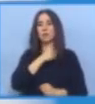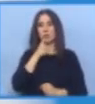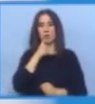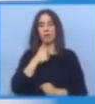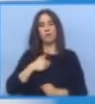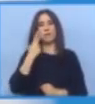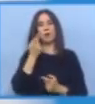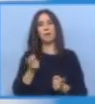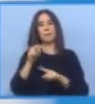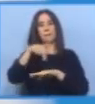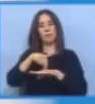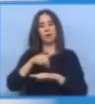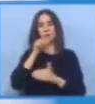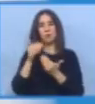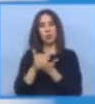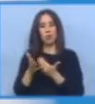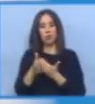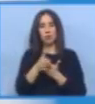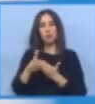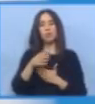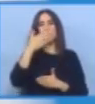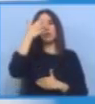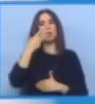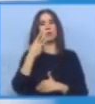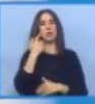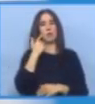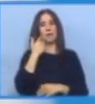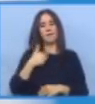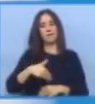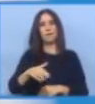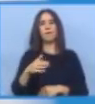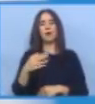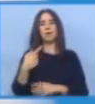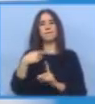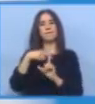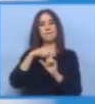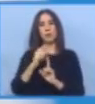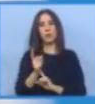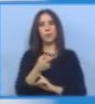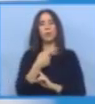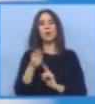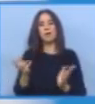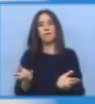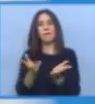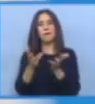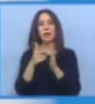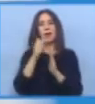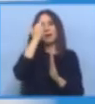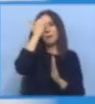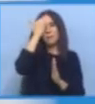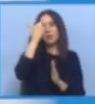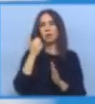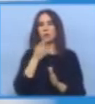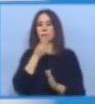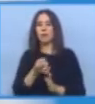de ressuscitar dos mortos ao terceiro dia, e que havia de ser pregado em seu nome o arrependimento e o perdão